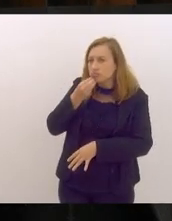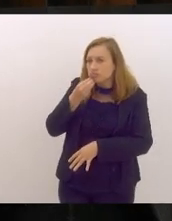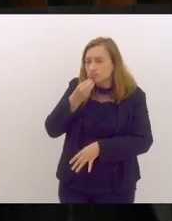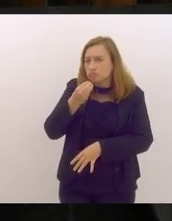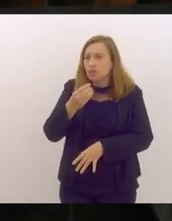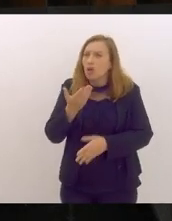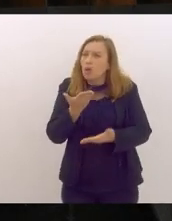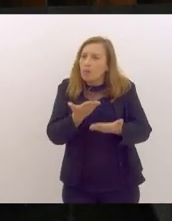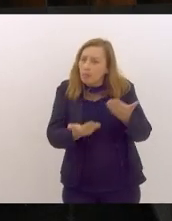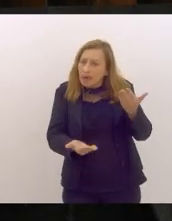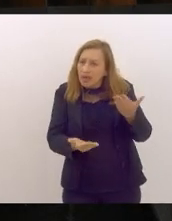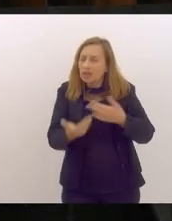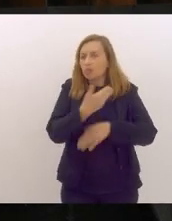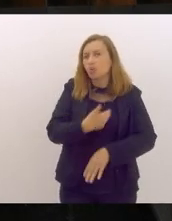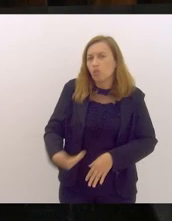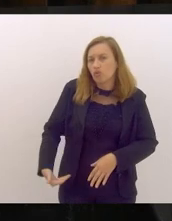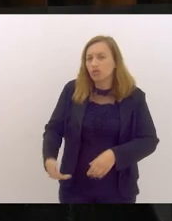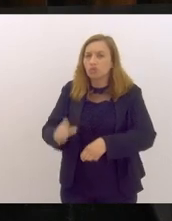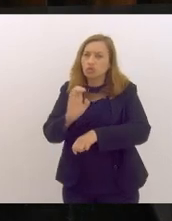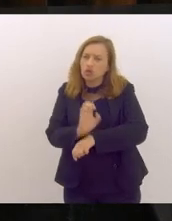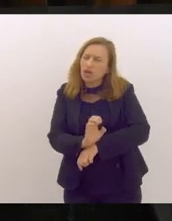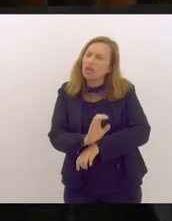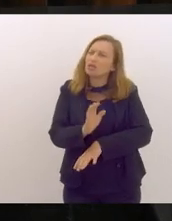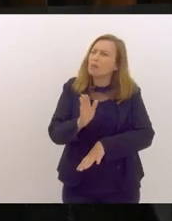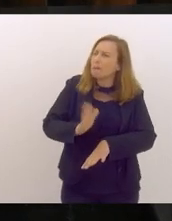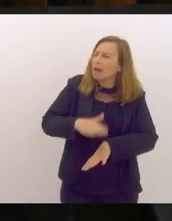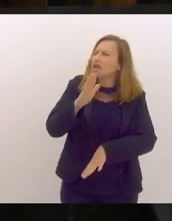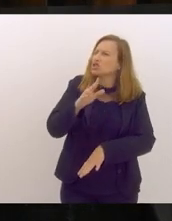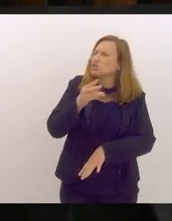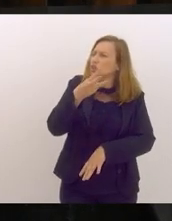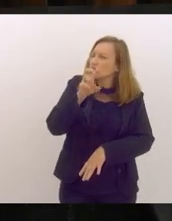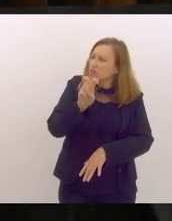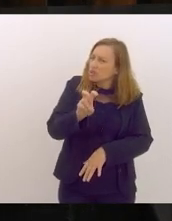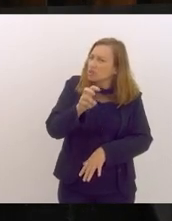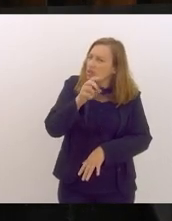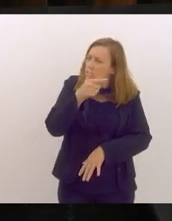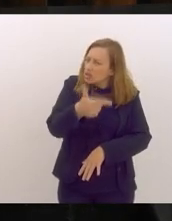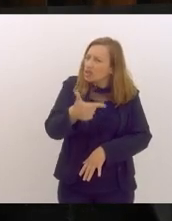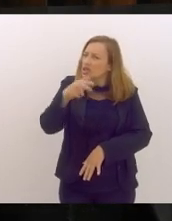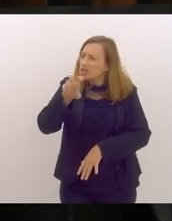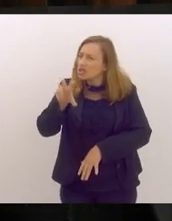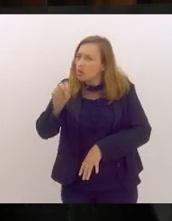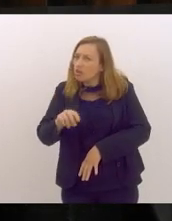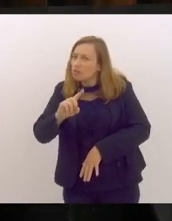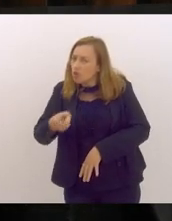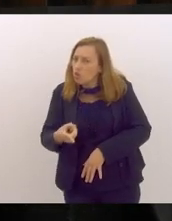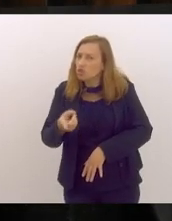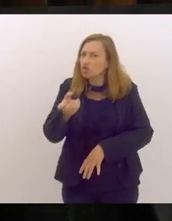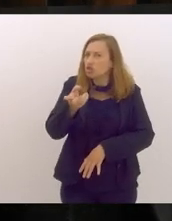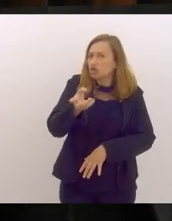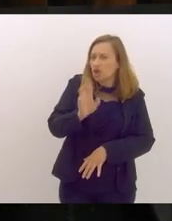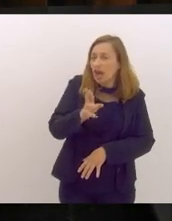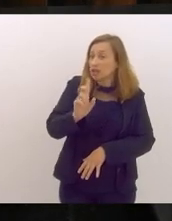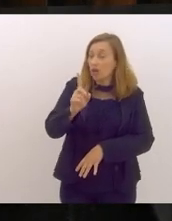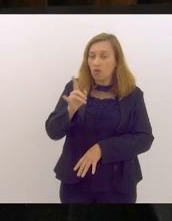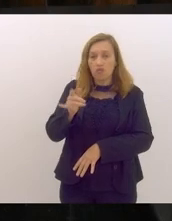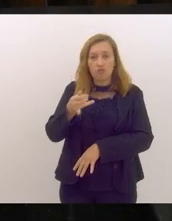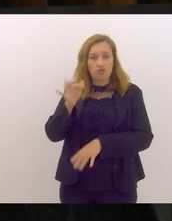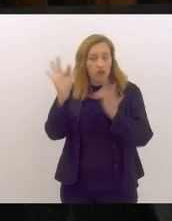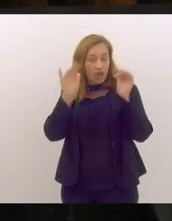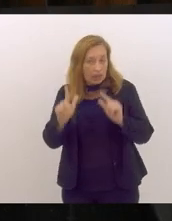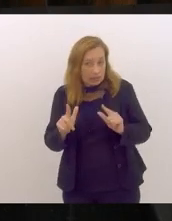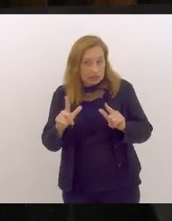uma perda para o governo do Estado já de uns mais de 250 milhões de reais. Em não satisfeito de ter